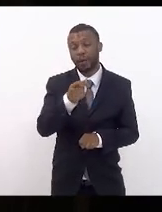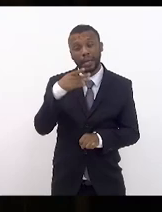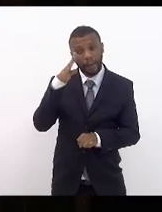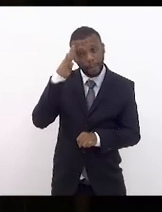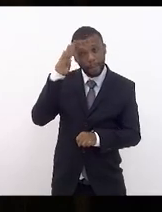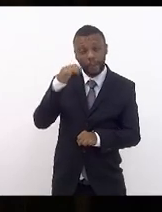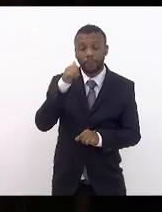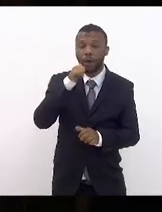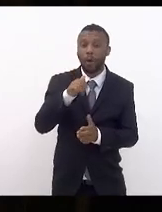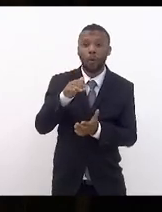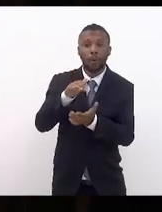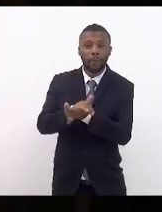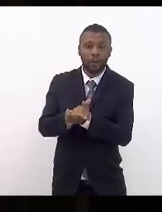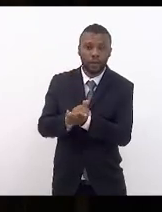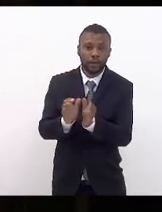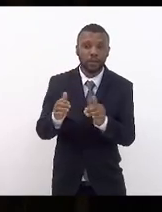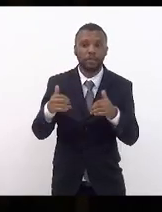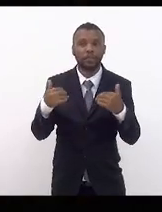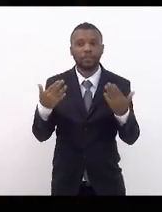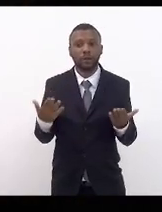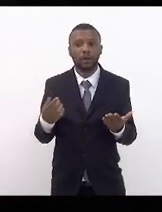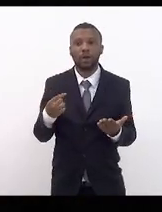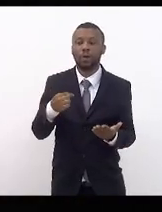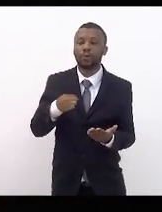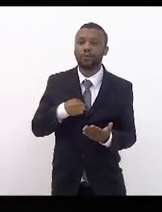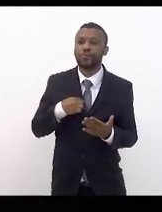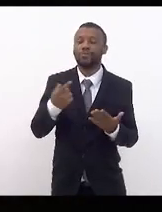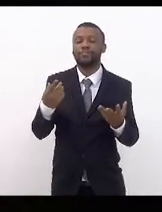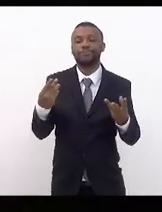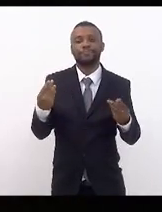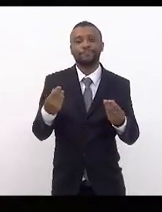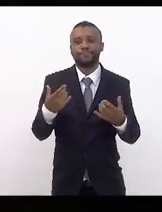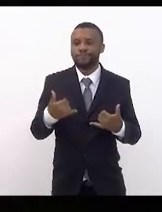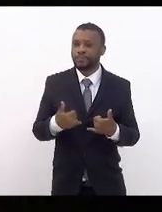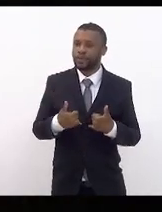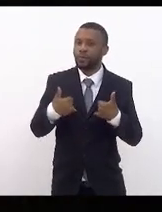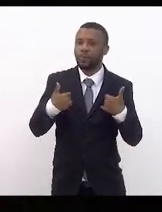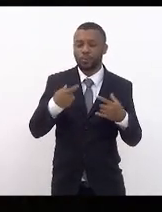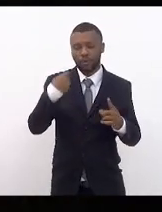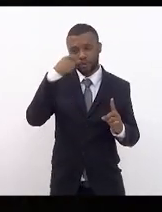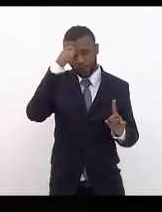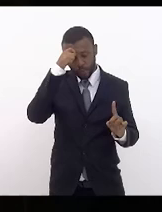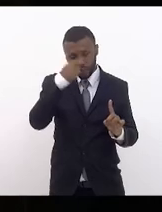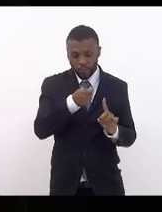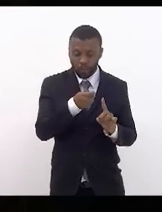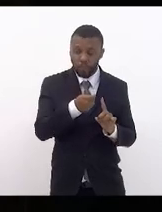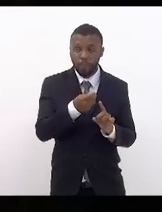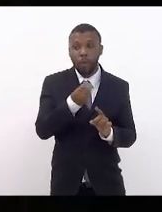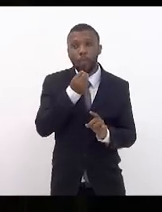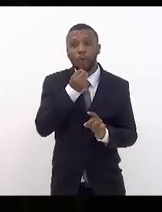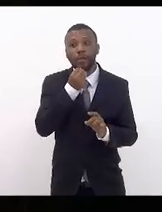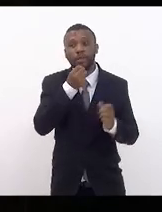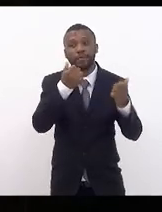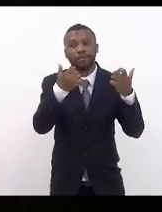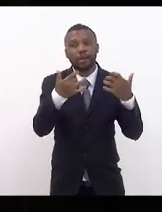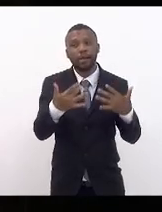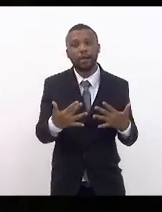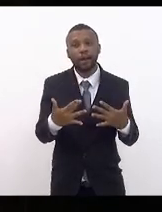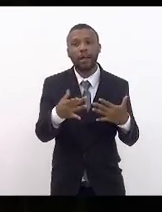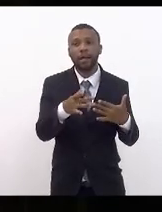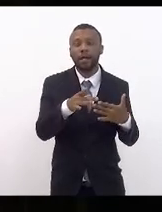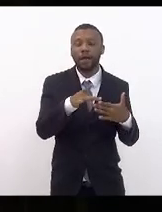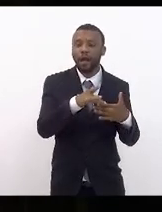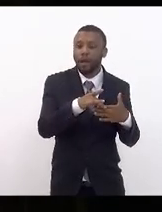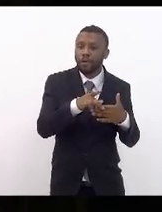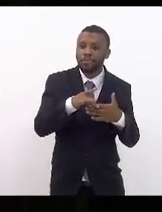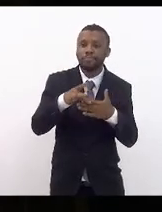Então, eu estou me sentindo super homenageado aqui por poder falar em nome da super honrado